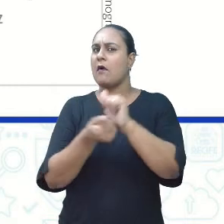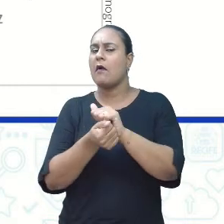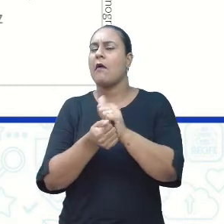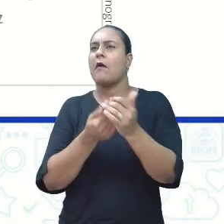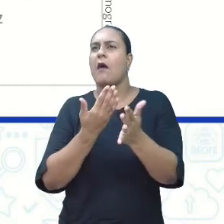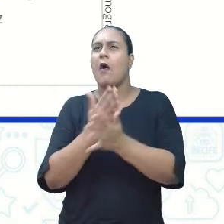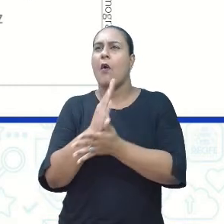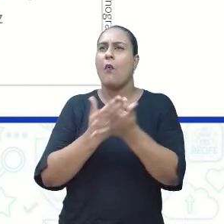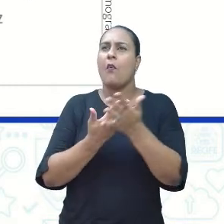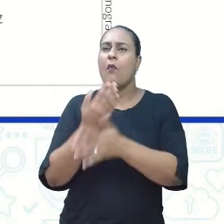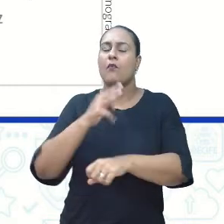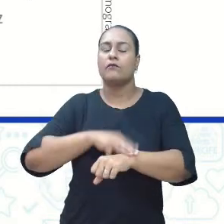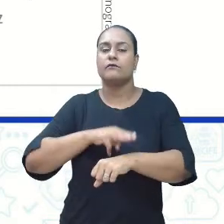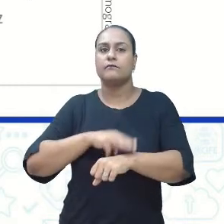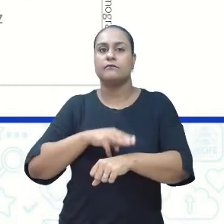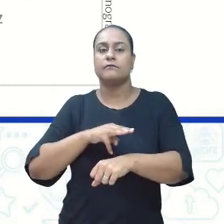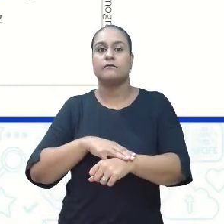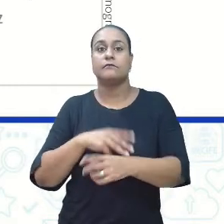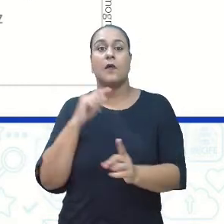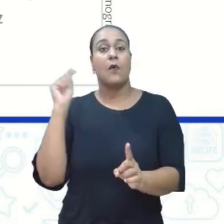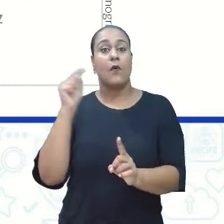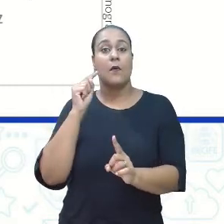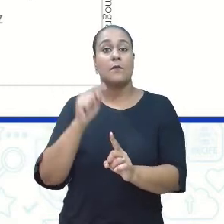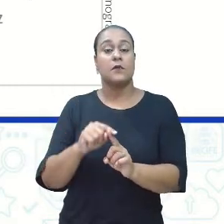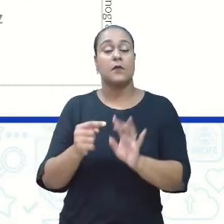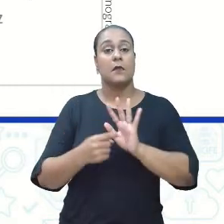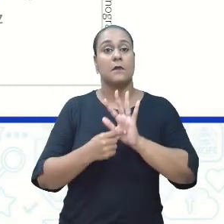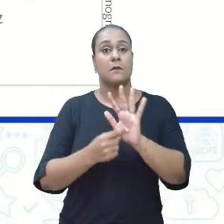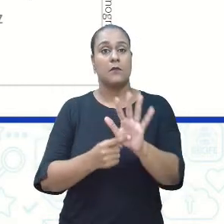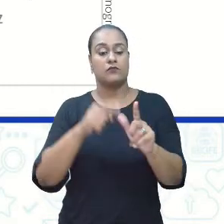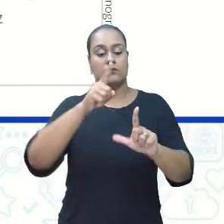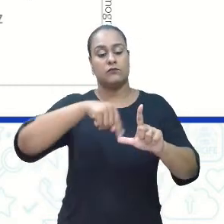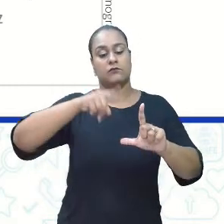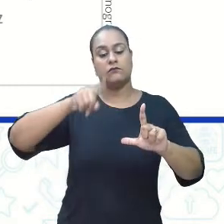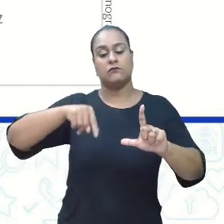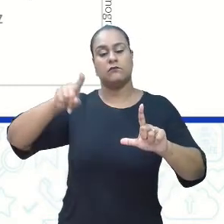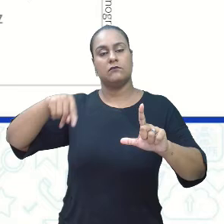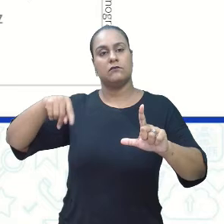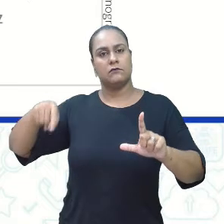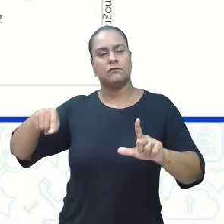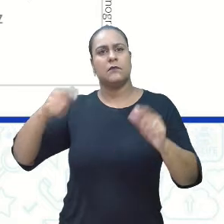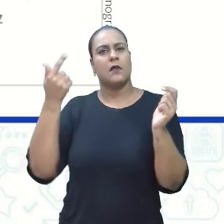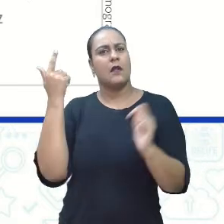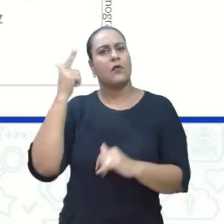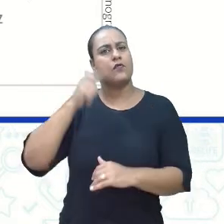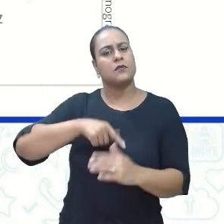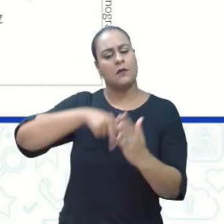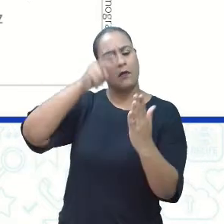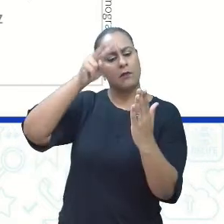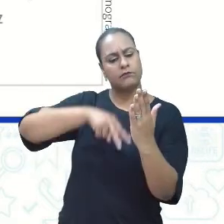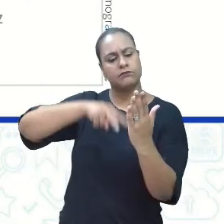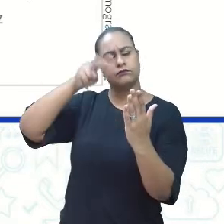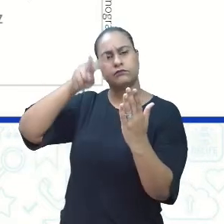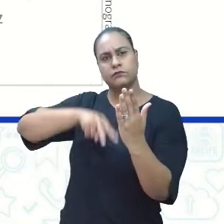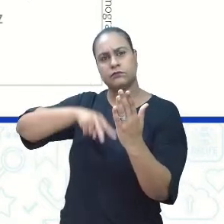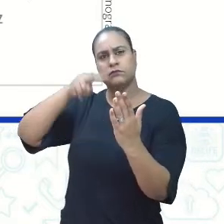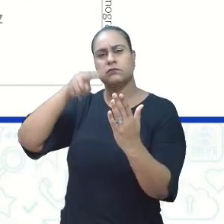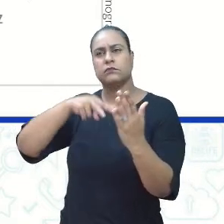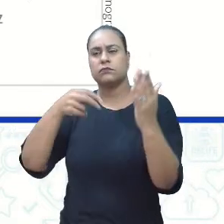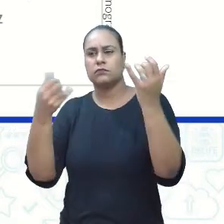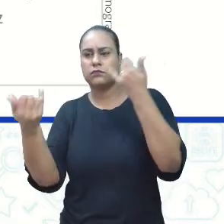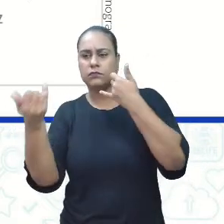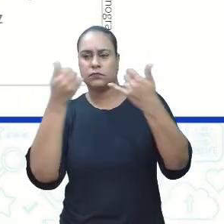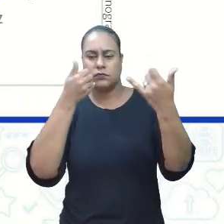preciso perceber? A intenção de expor um gráfico é que a gente consiga ler as informações de maneira a